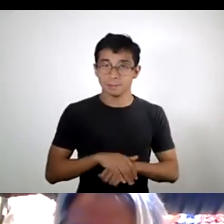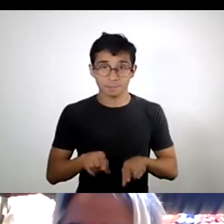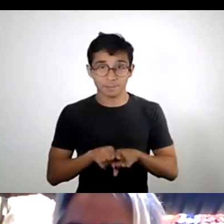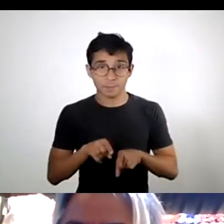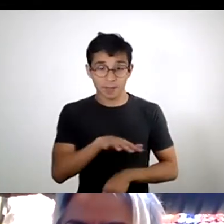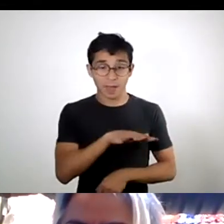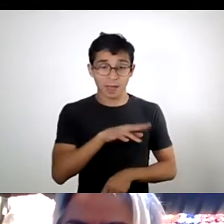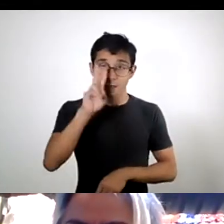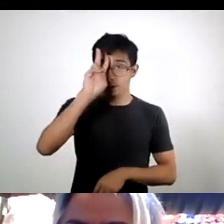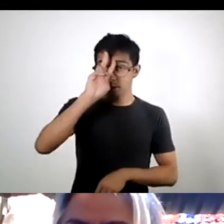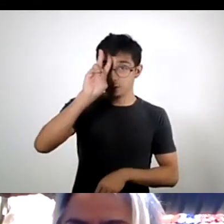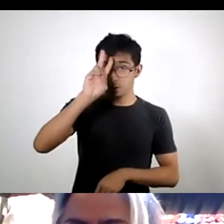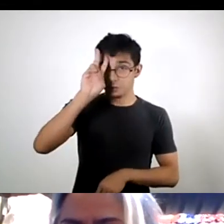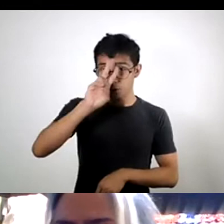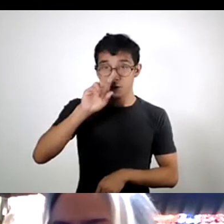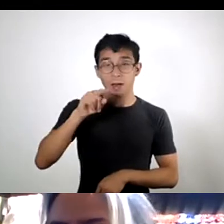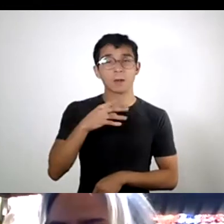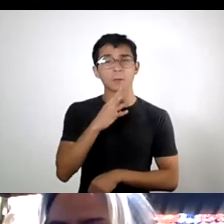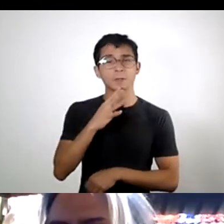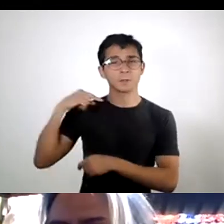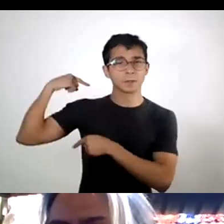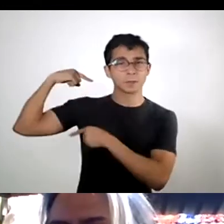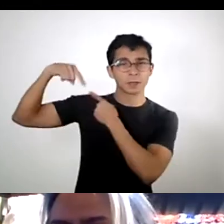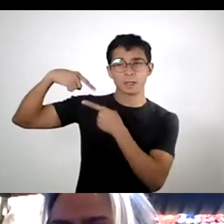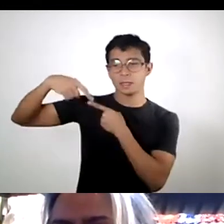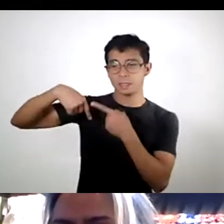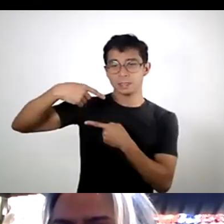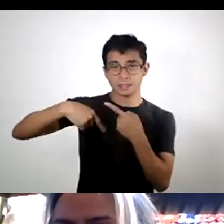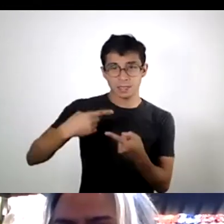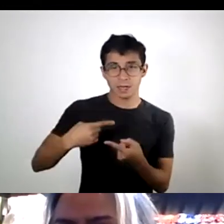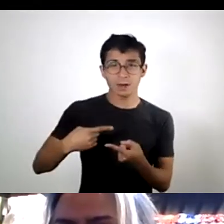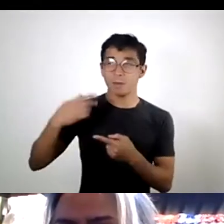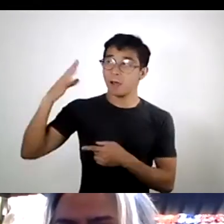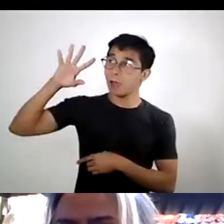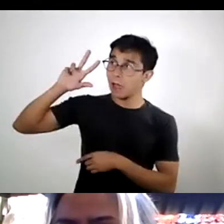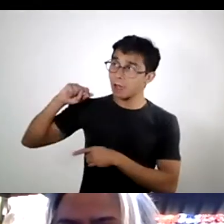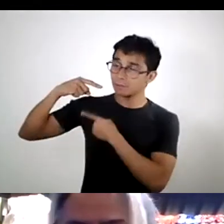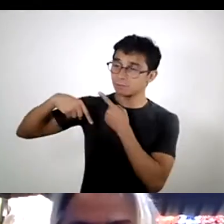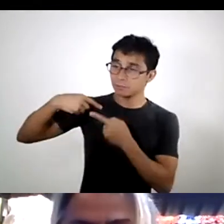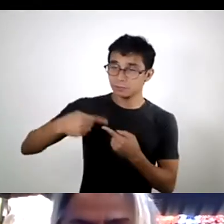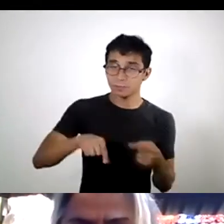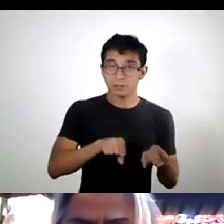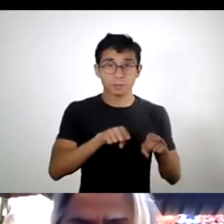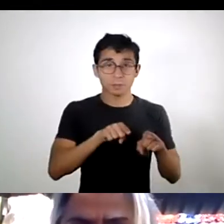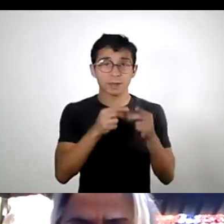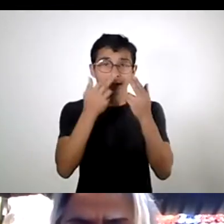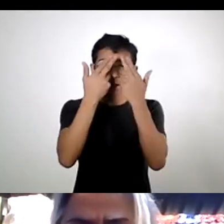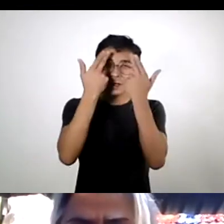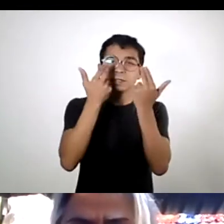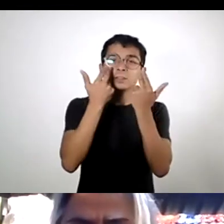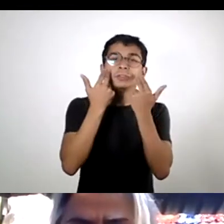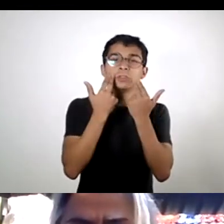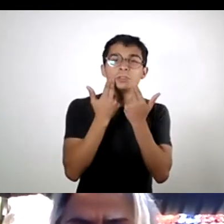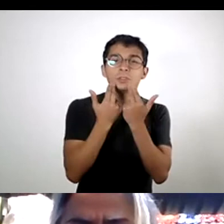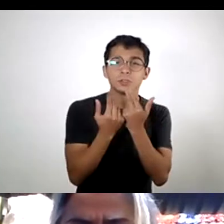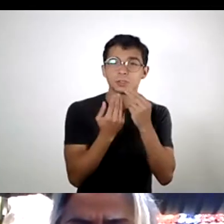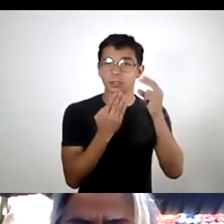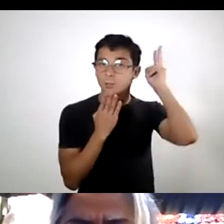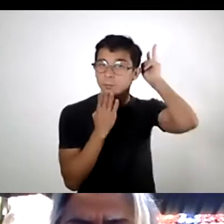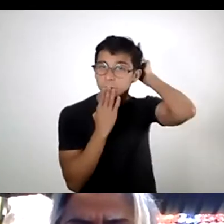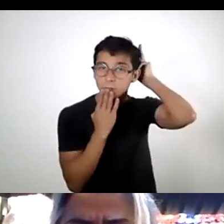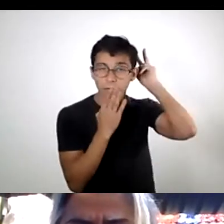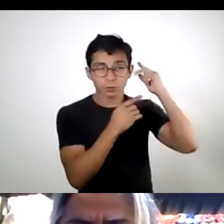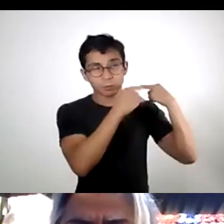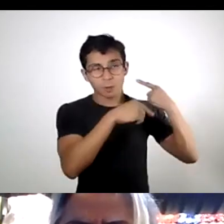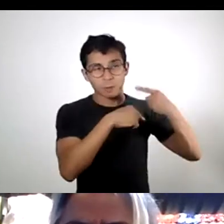esse conhecimento ancestral, né, africano e indígenas, que está aqui atrelado.